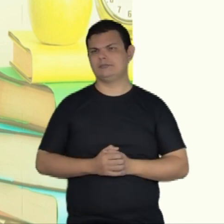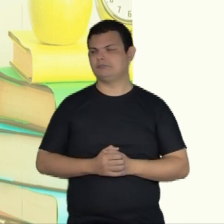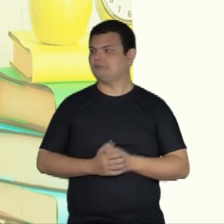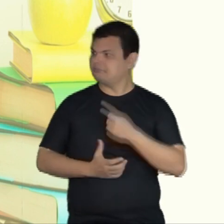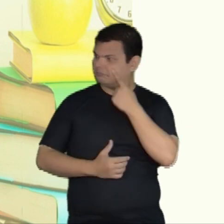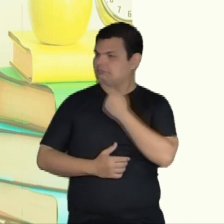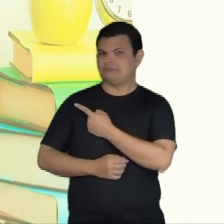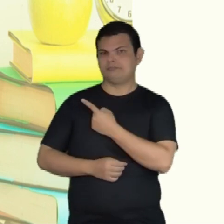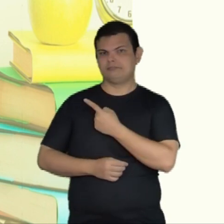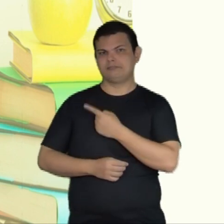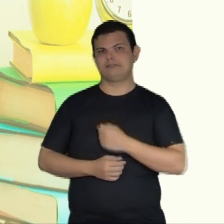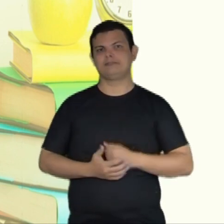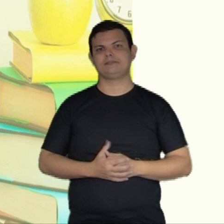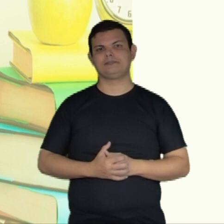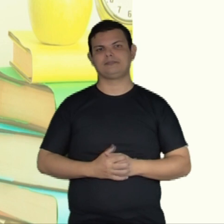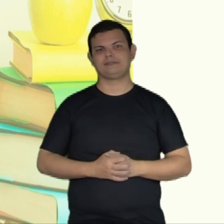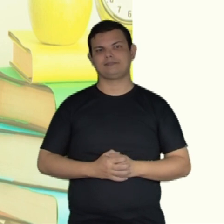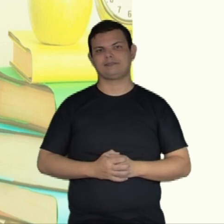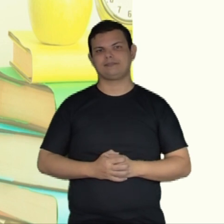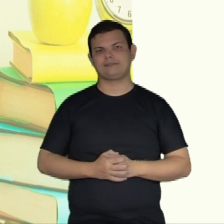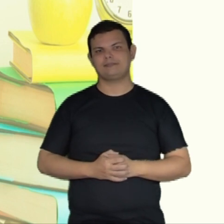responder.